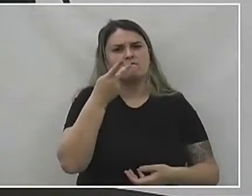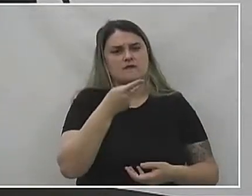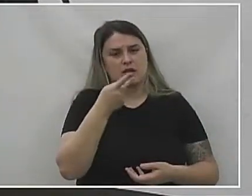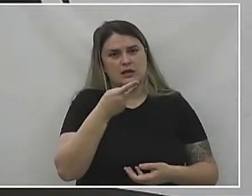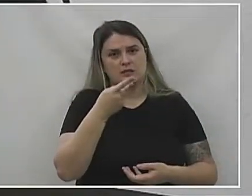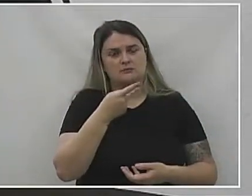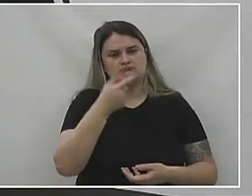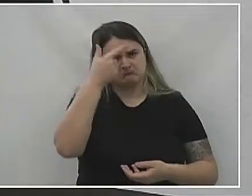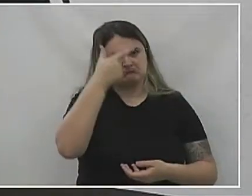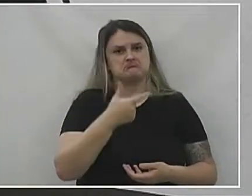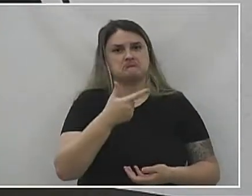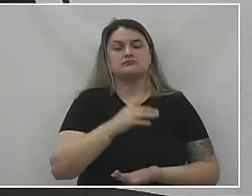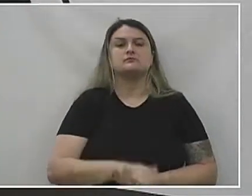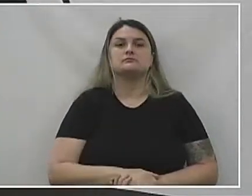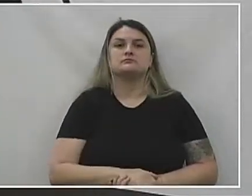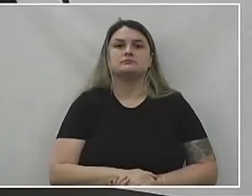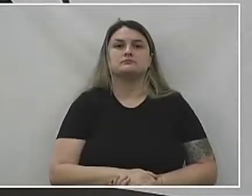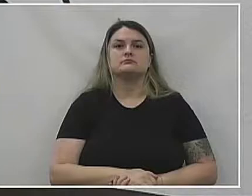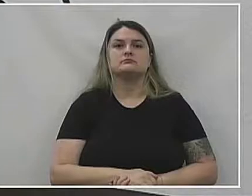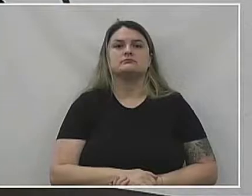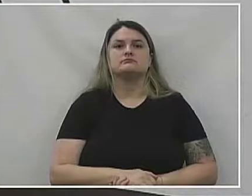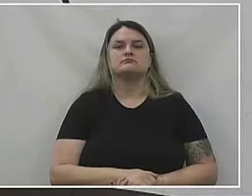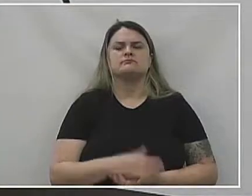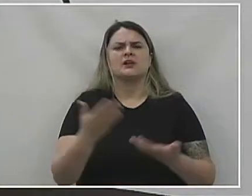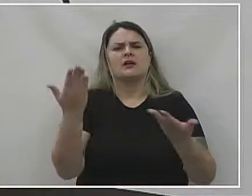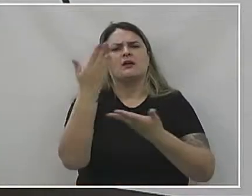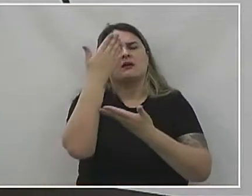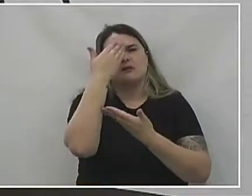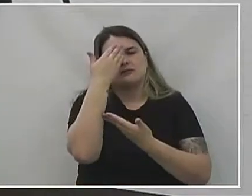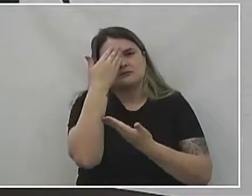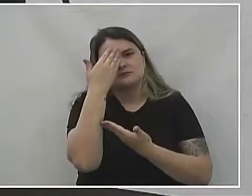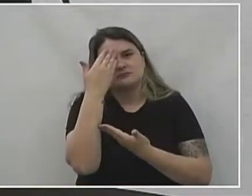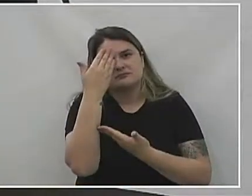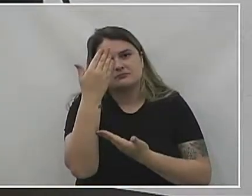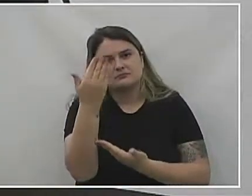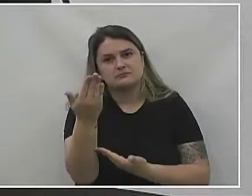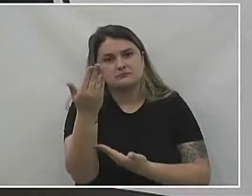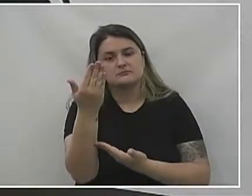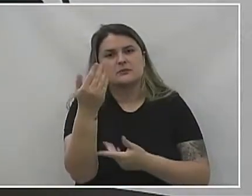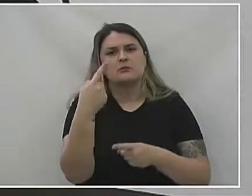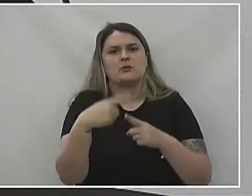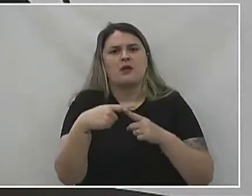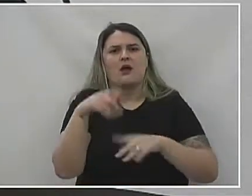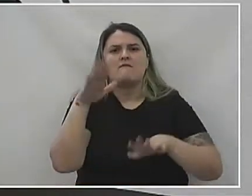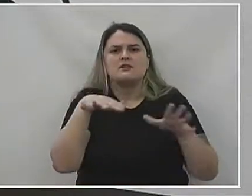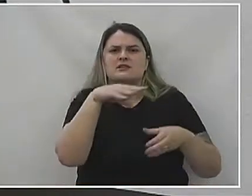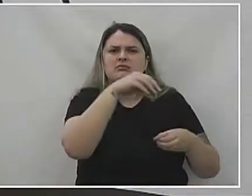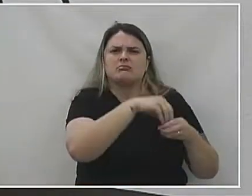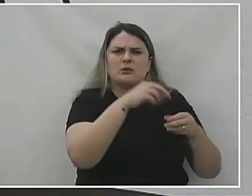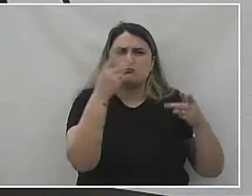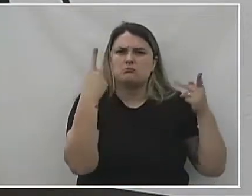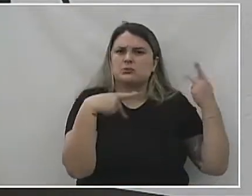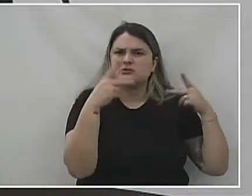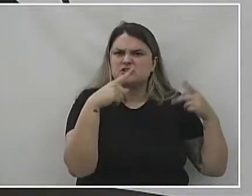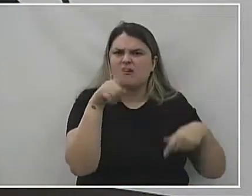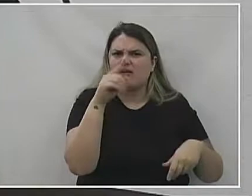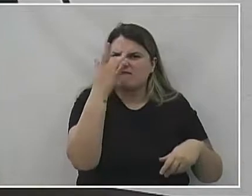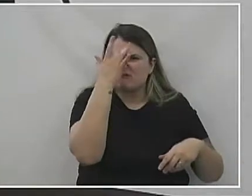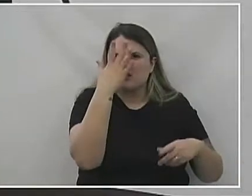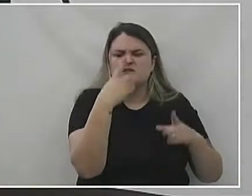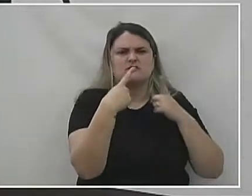nesse ato aqui é Estendeu o meu agradecimento porque às vezes na política é muito fácil a gente